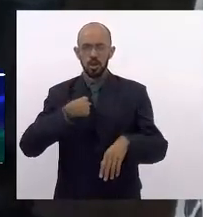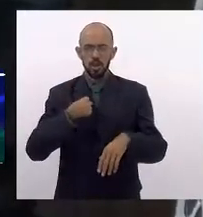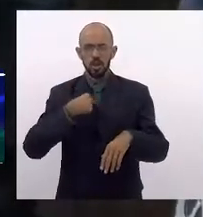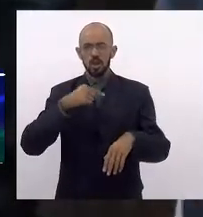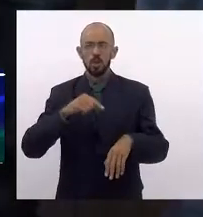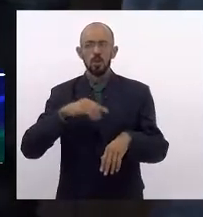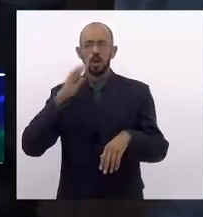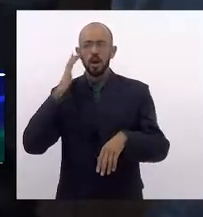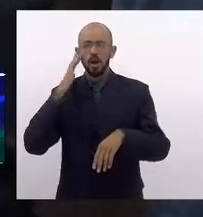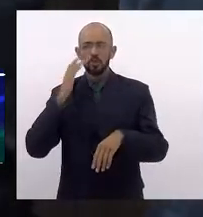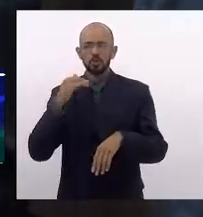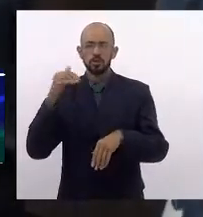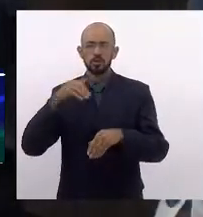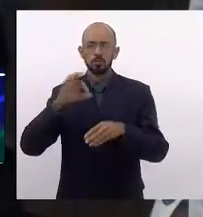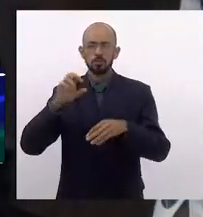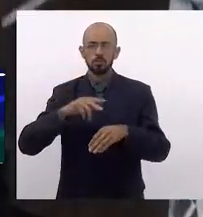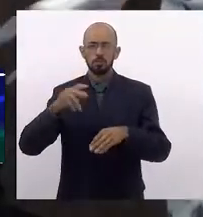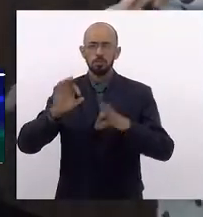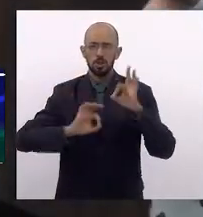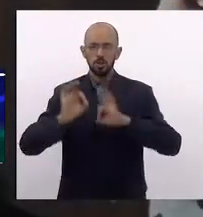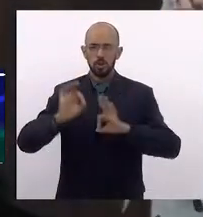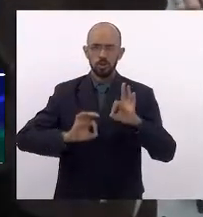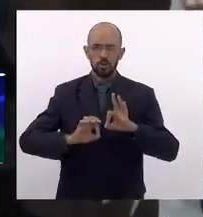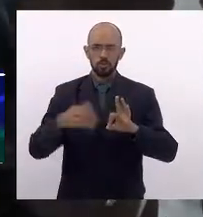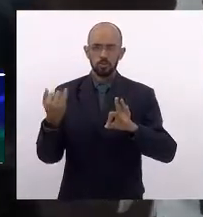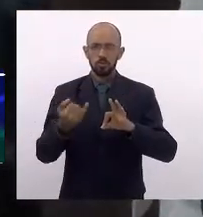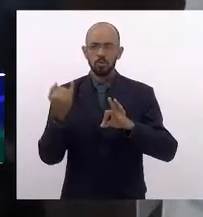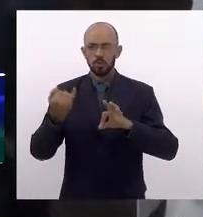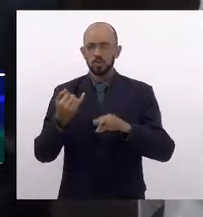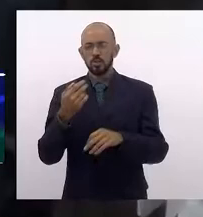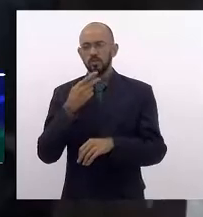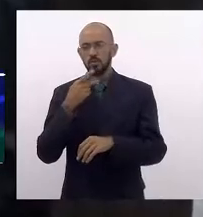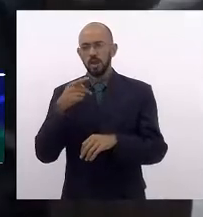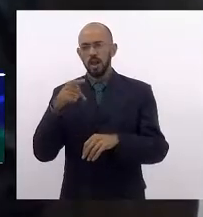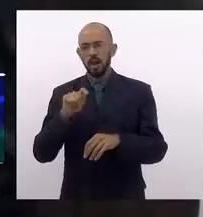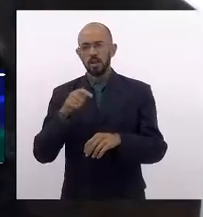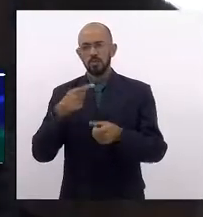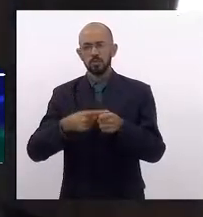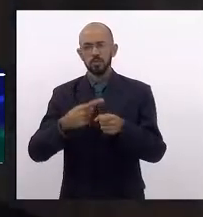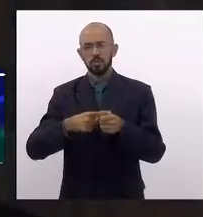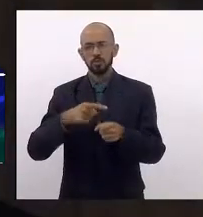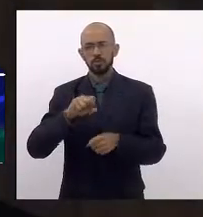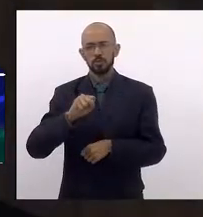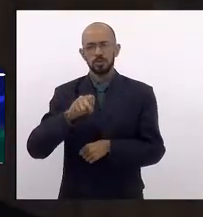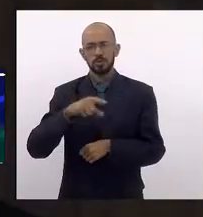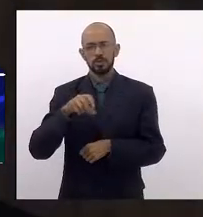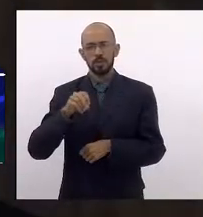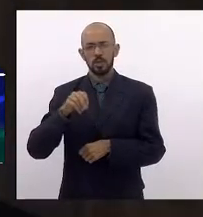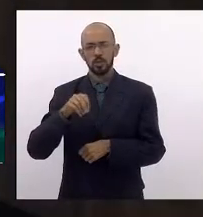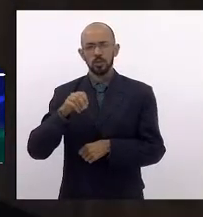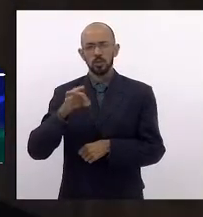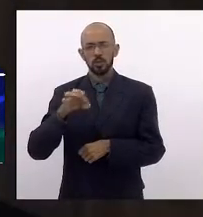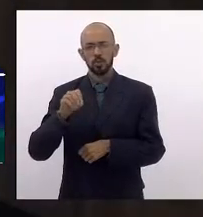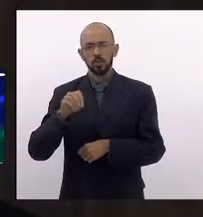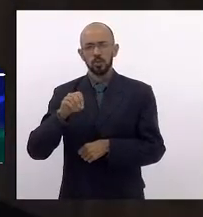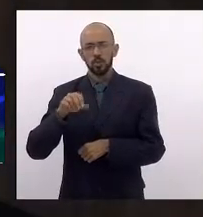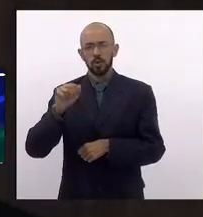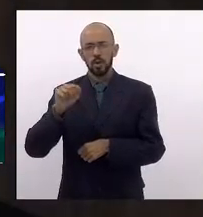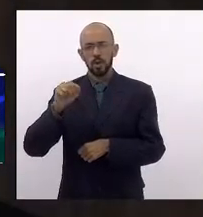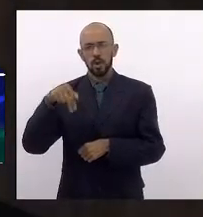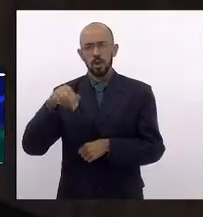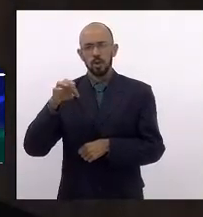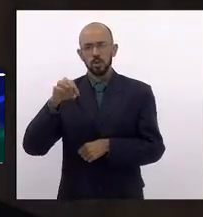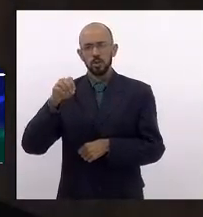considero esse projeto muito importante você tá só um caso no município de Santo Antônio de Pádua é que um polo o